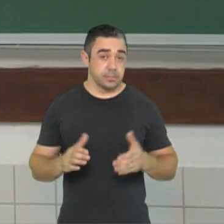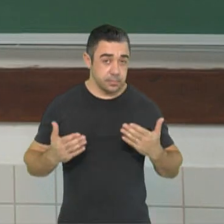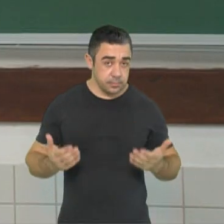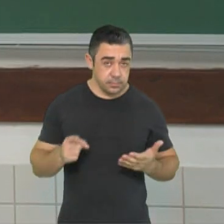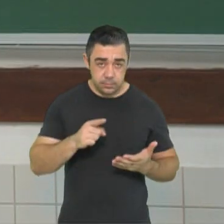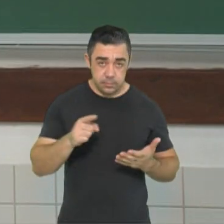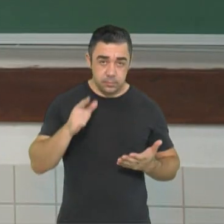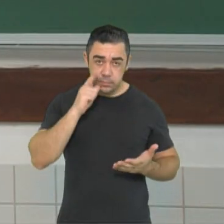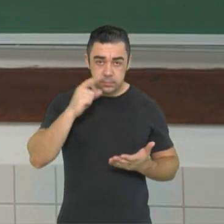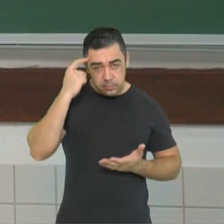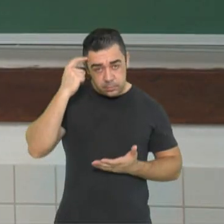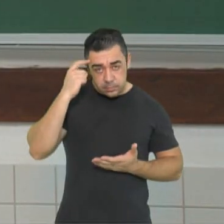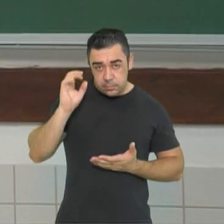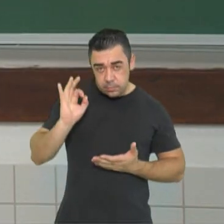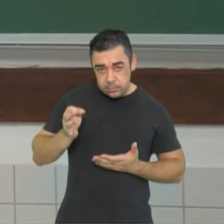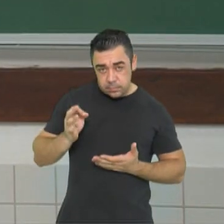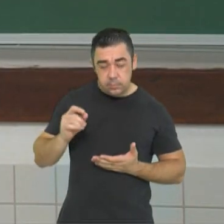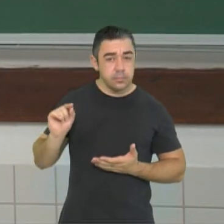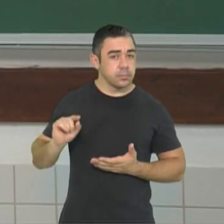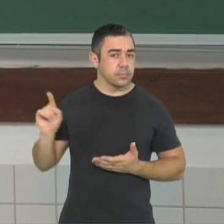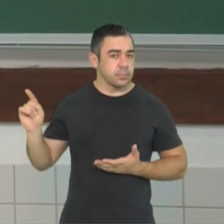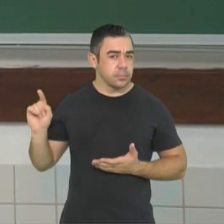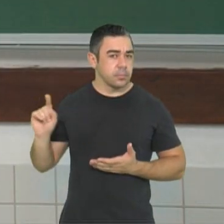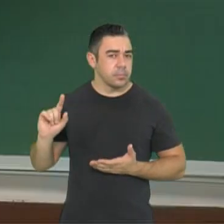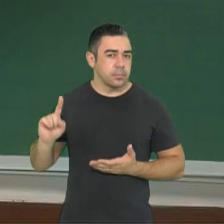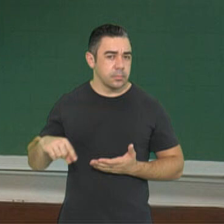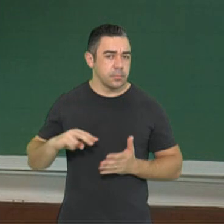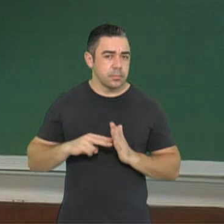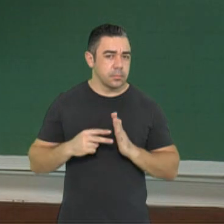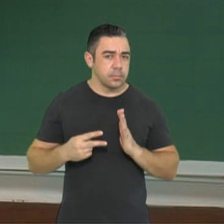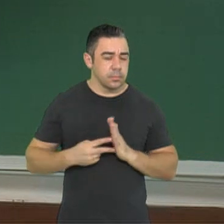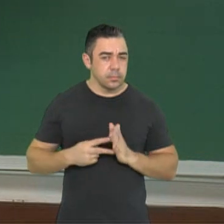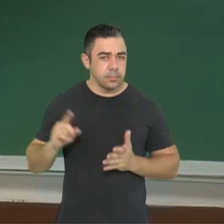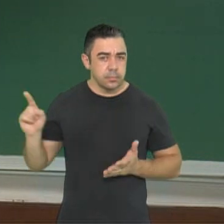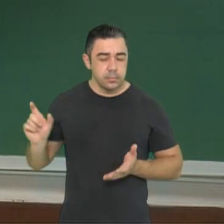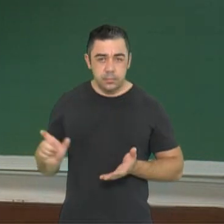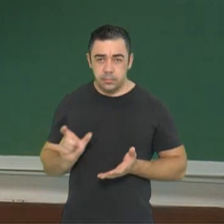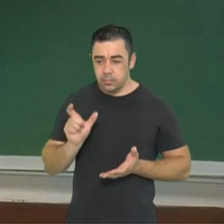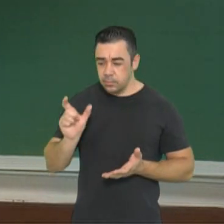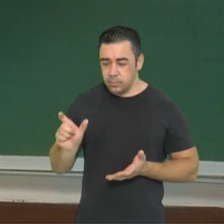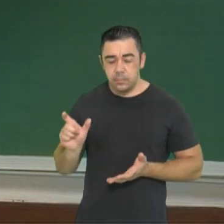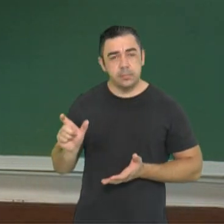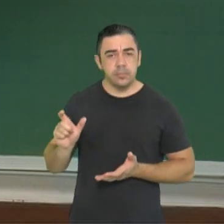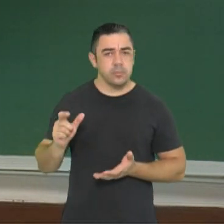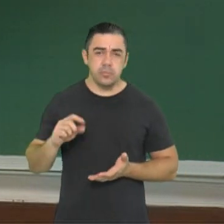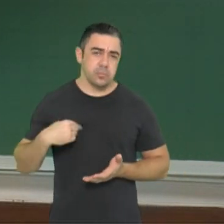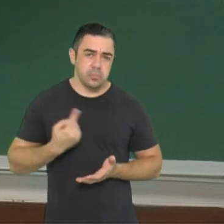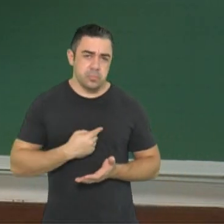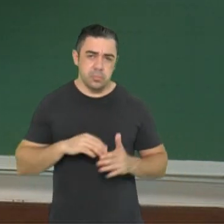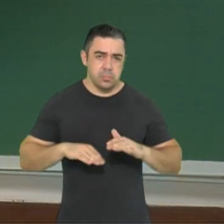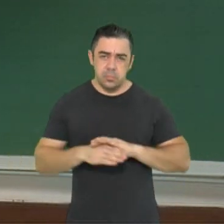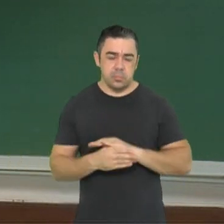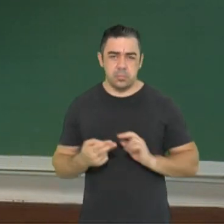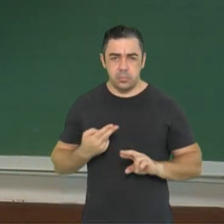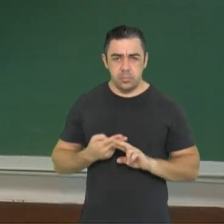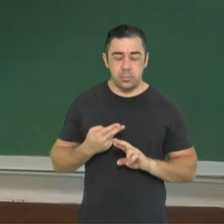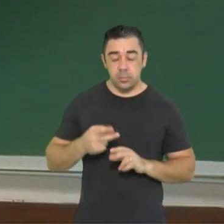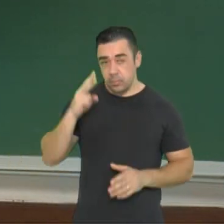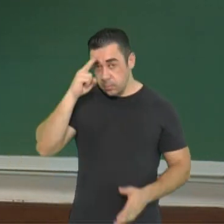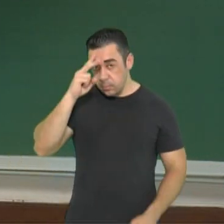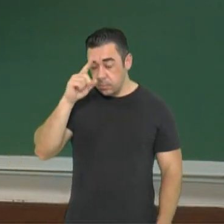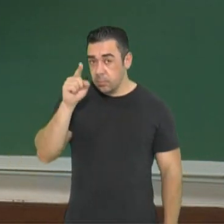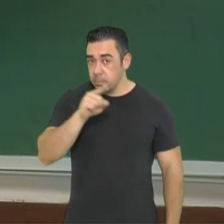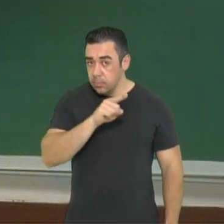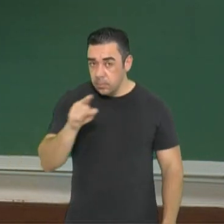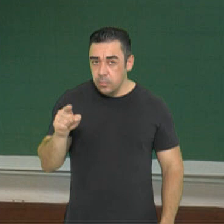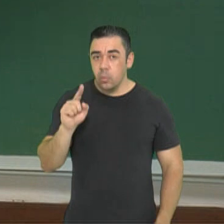Então, conseguiram pensar nessa questão aí do efeito de sentido dessa palavra que a gente não costuma utilizar. Então, lembrando, nós